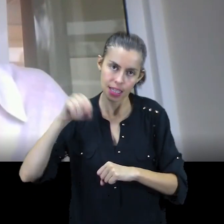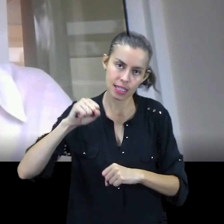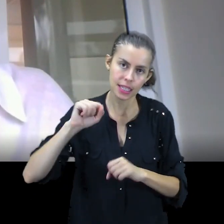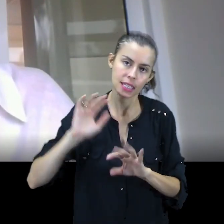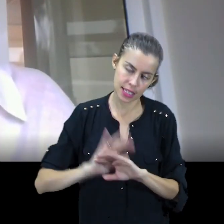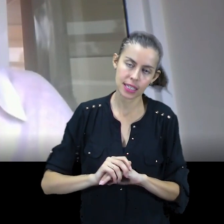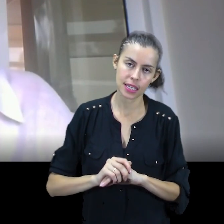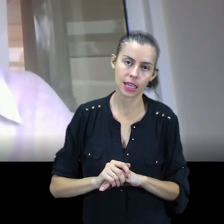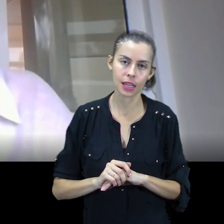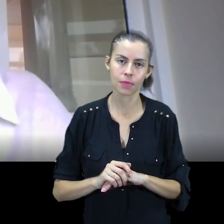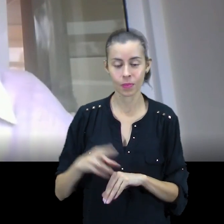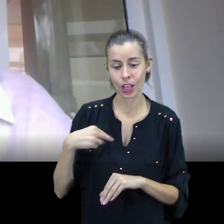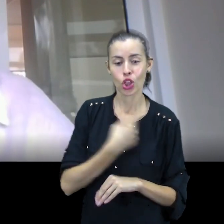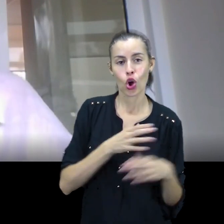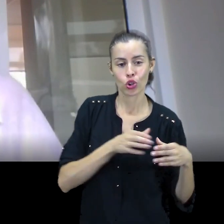prerrogativa,